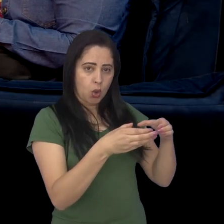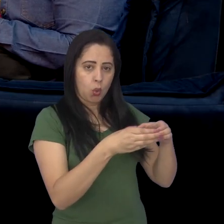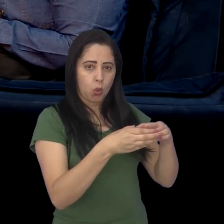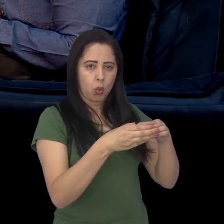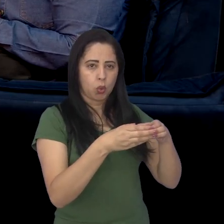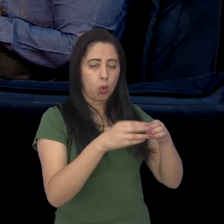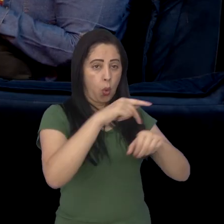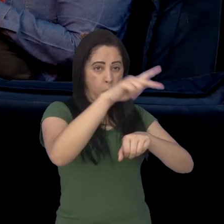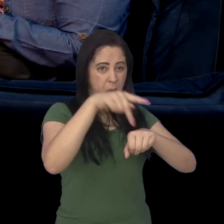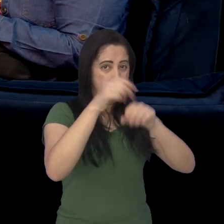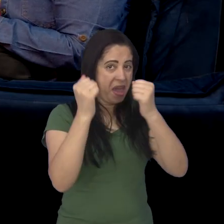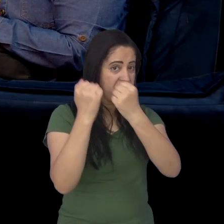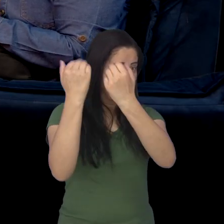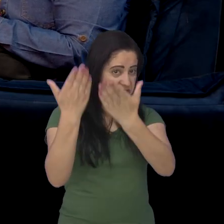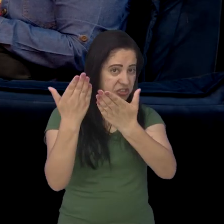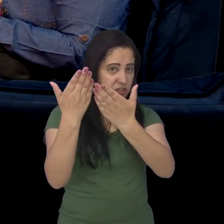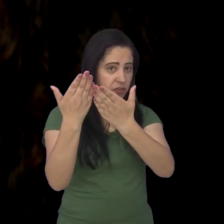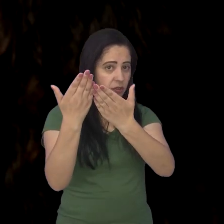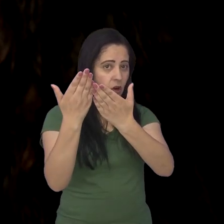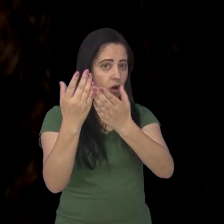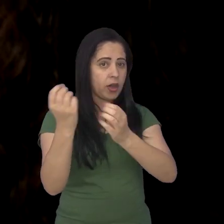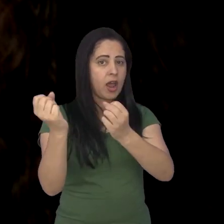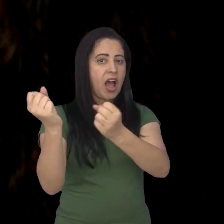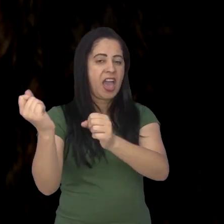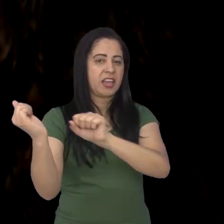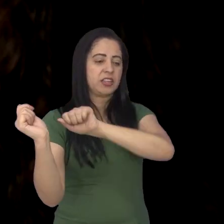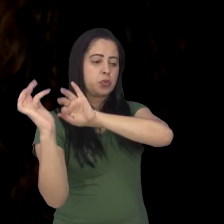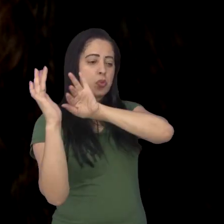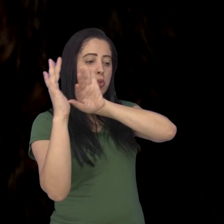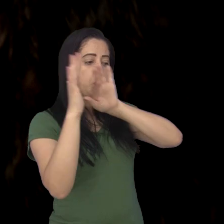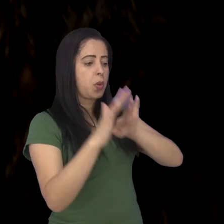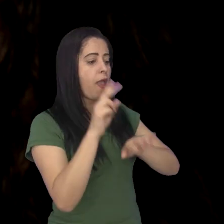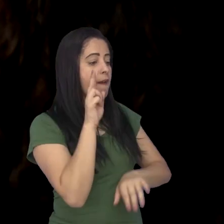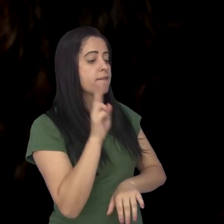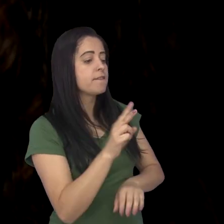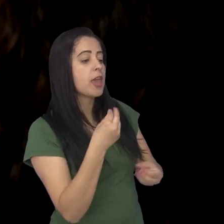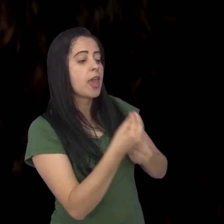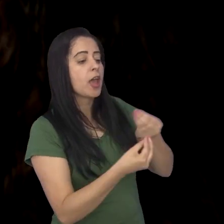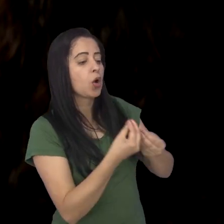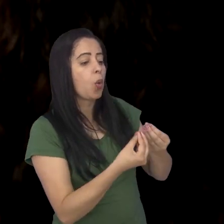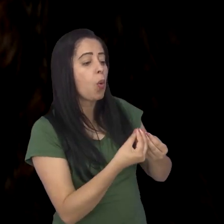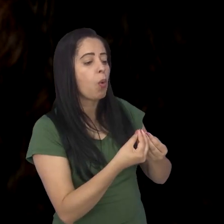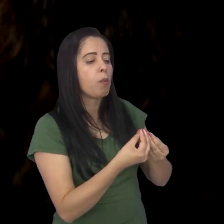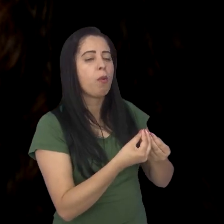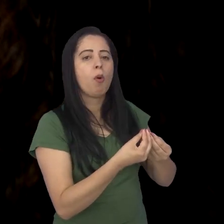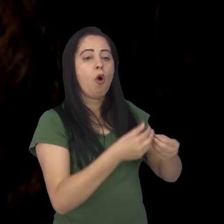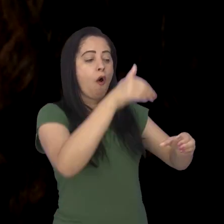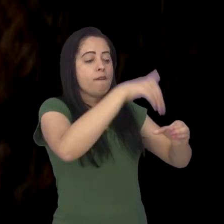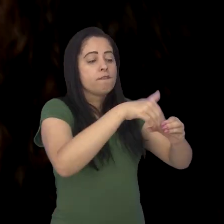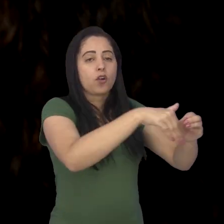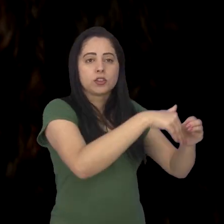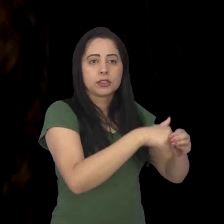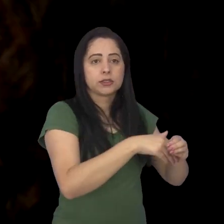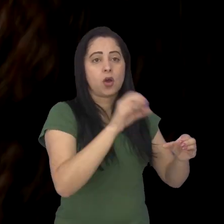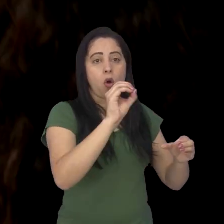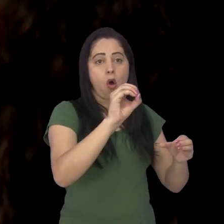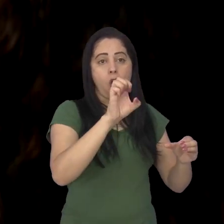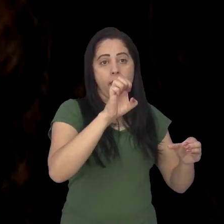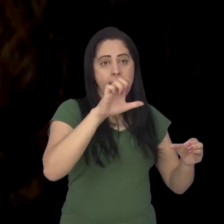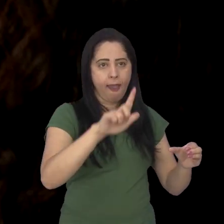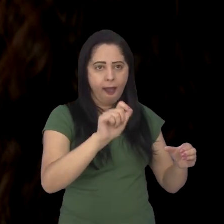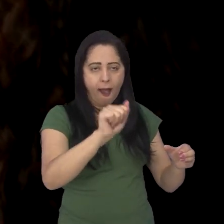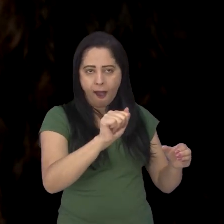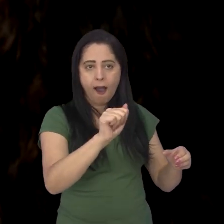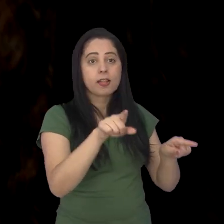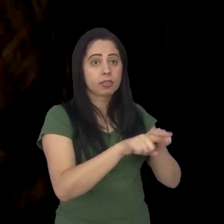que acompanha, vem comitivas de outros países para verem o nosso processo eleitoral. A OEA acompanha